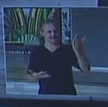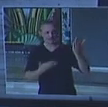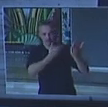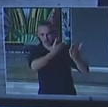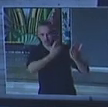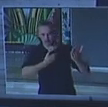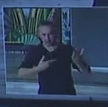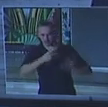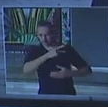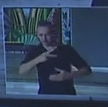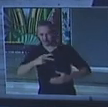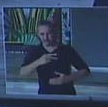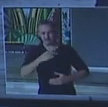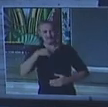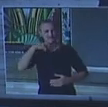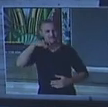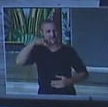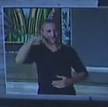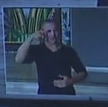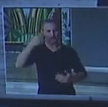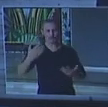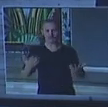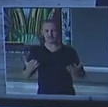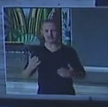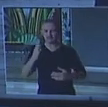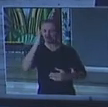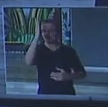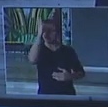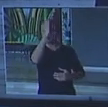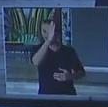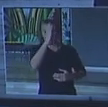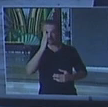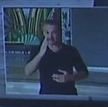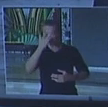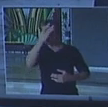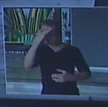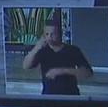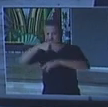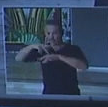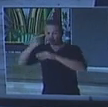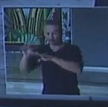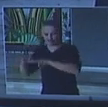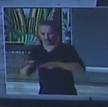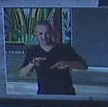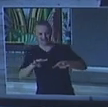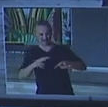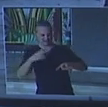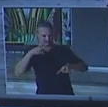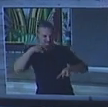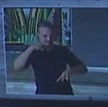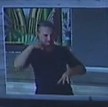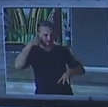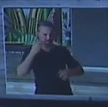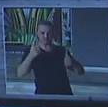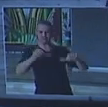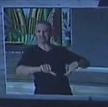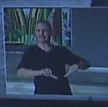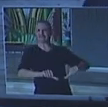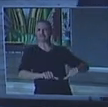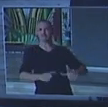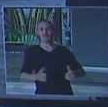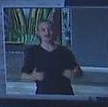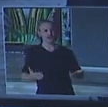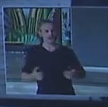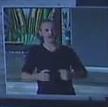serão mais de 5 milhões de doses. O discurso do governador João Doria, como não é novidade, um